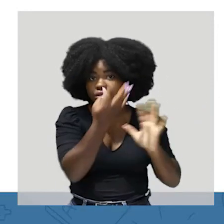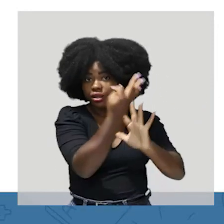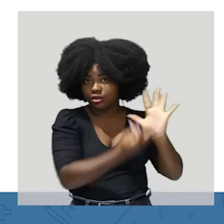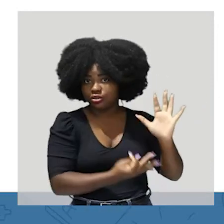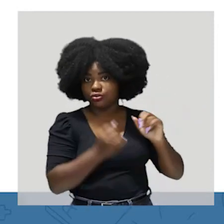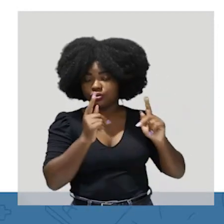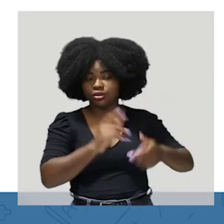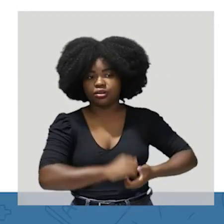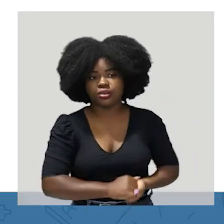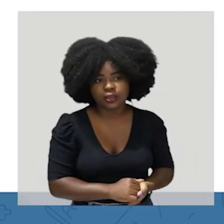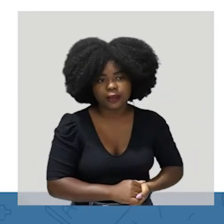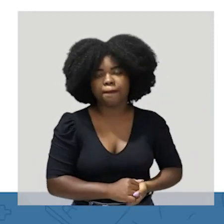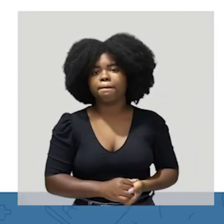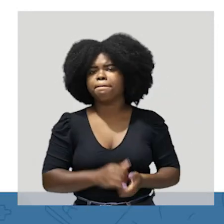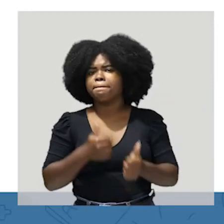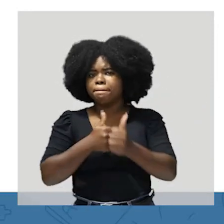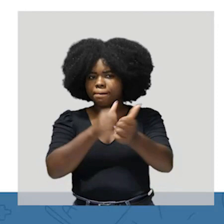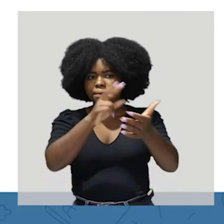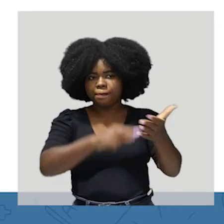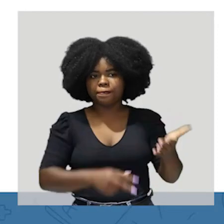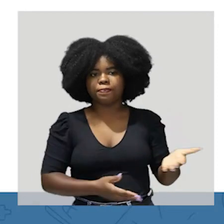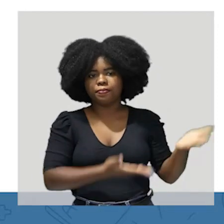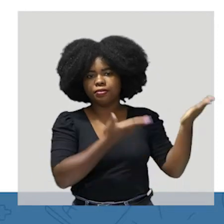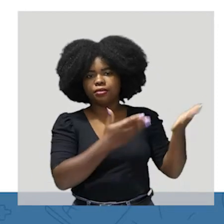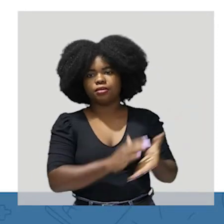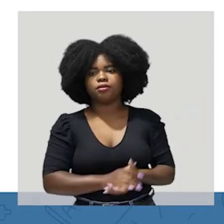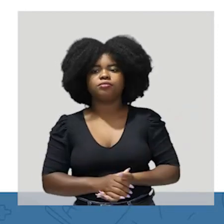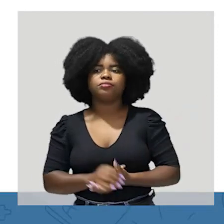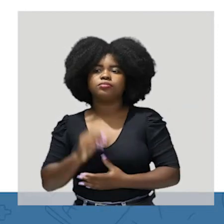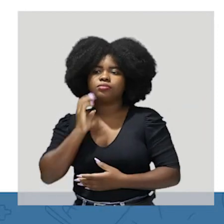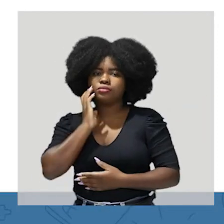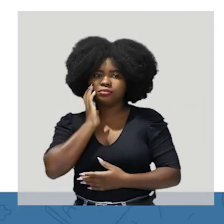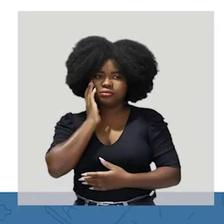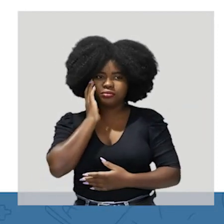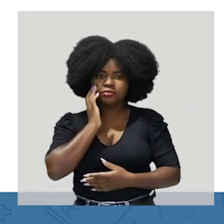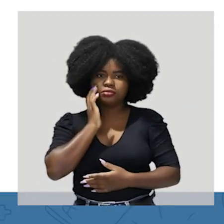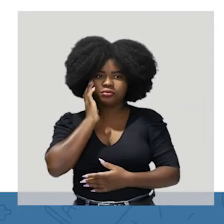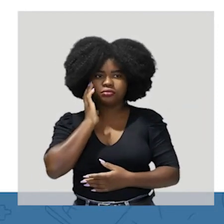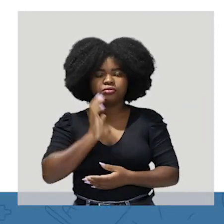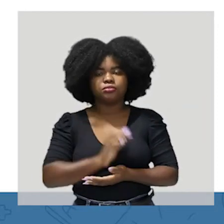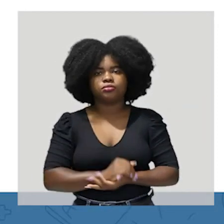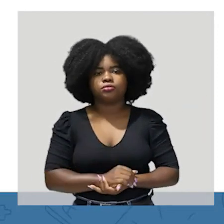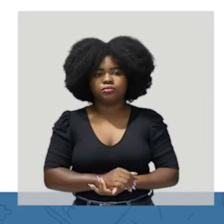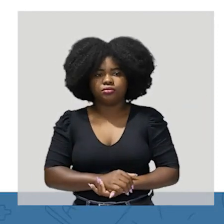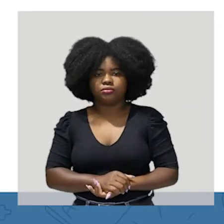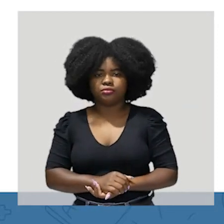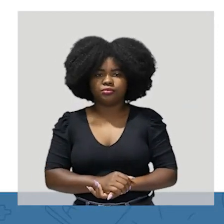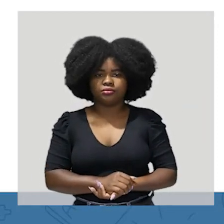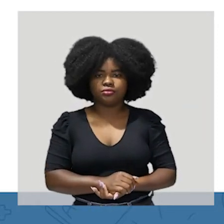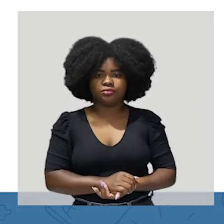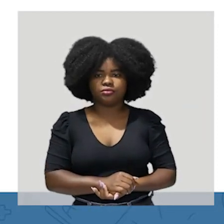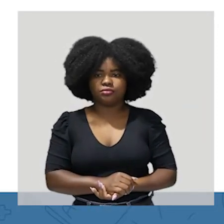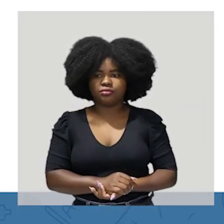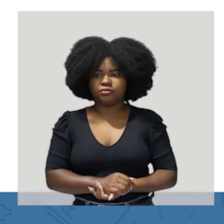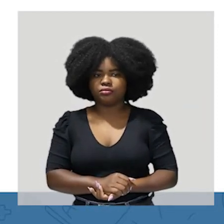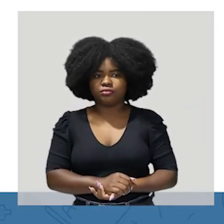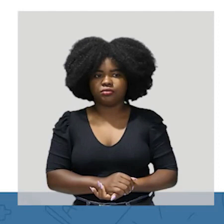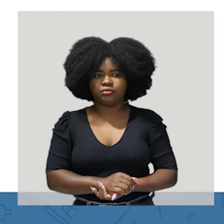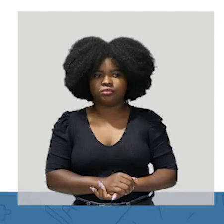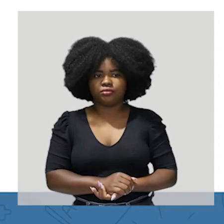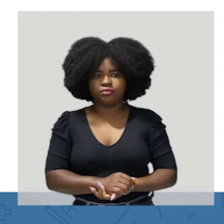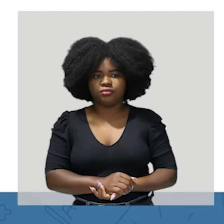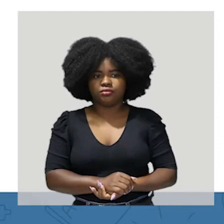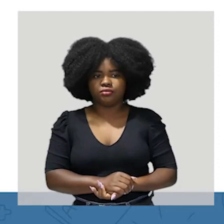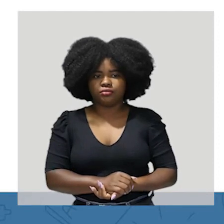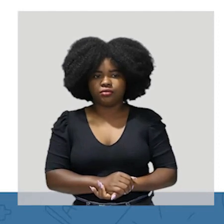é o fragmento de o guardador de rebanhos de Alberto Caeiro um dos heterônimos de Fernando